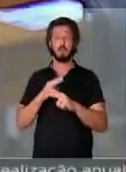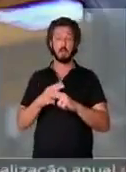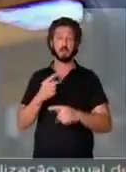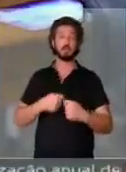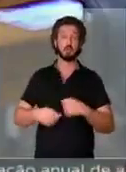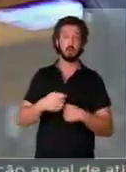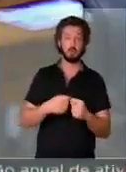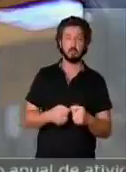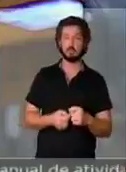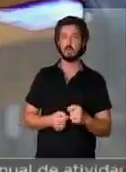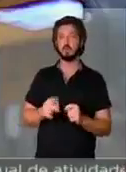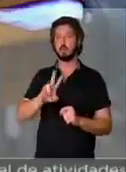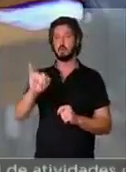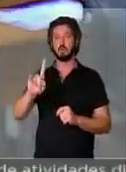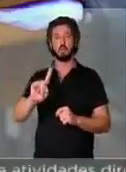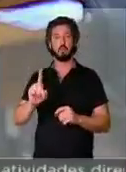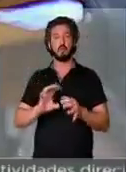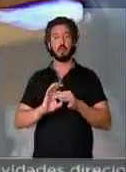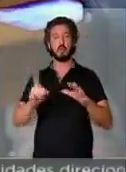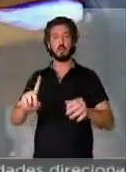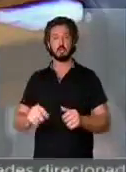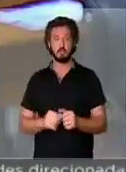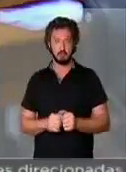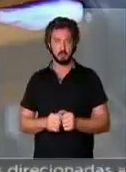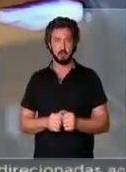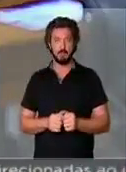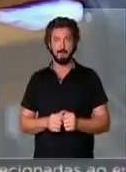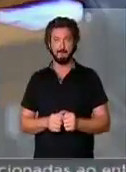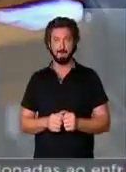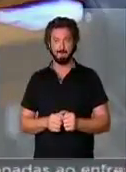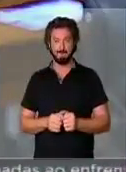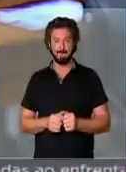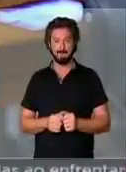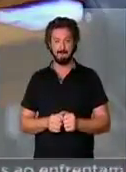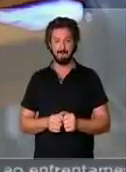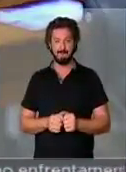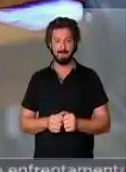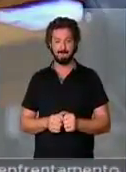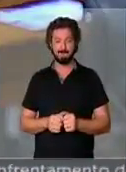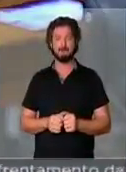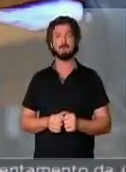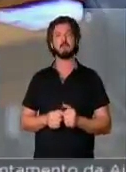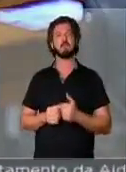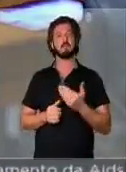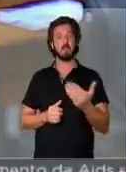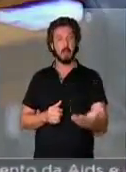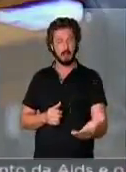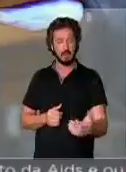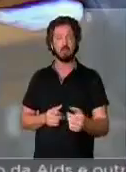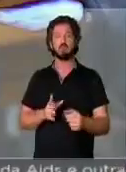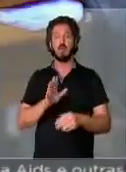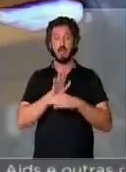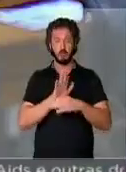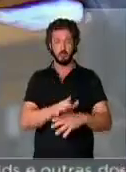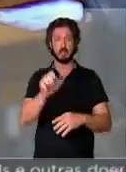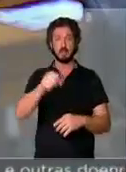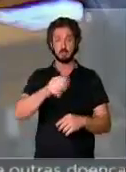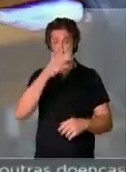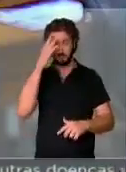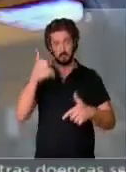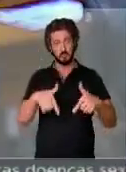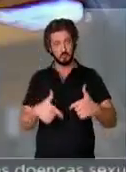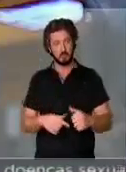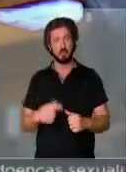Federal, não irá deixar de estender a mão, fazer justiça com os